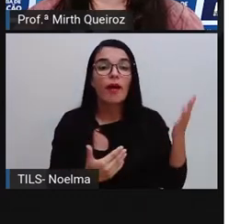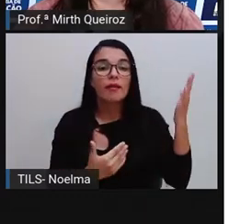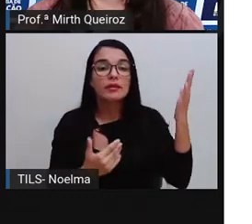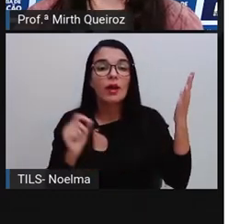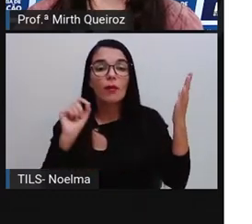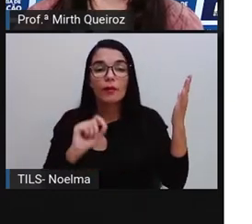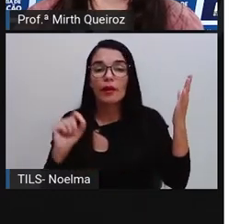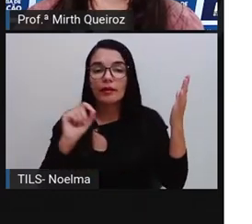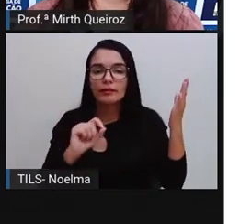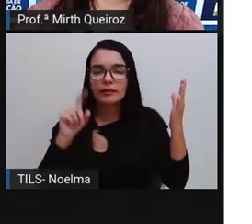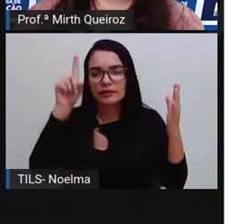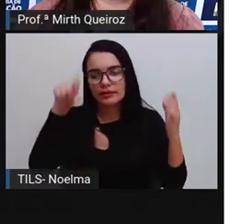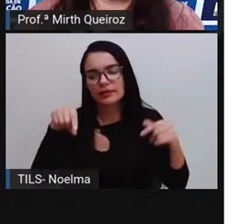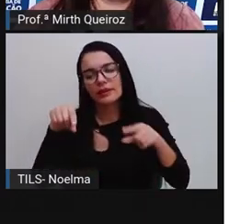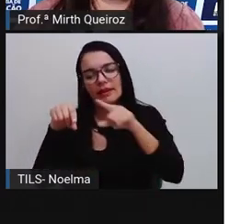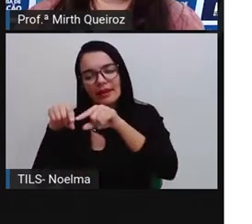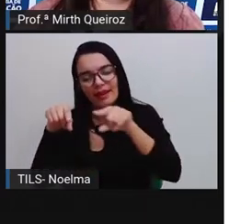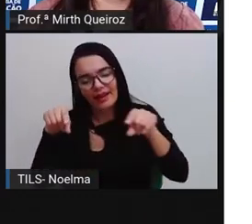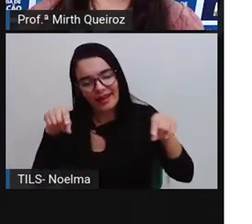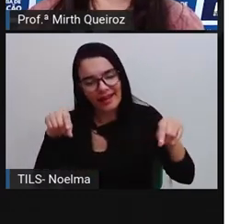então? É um gráfico de